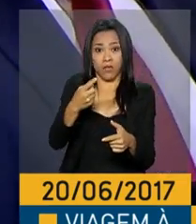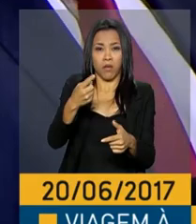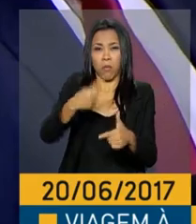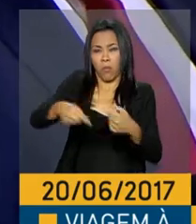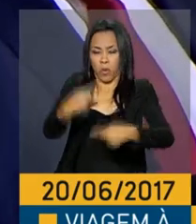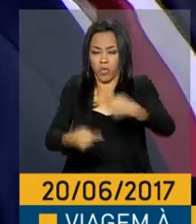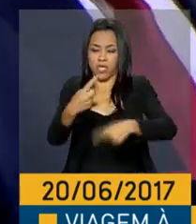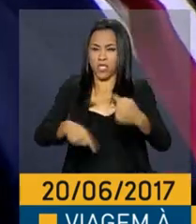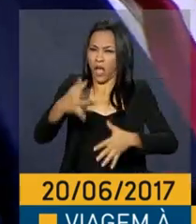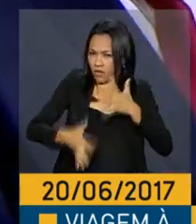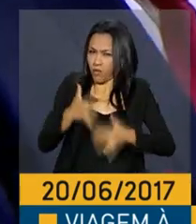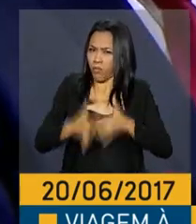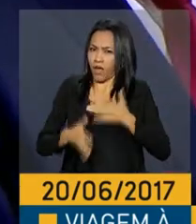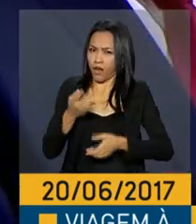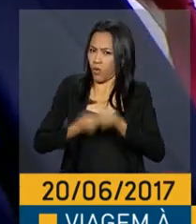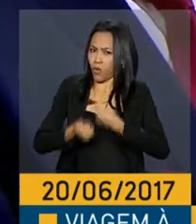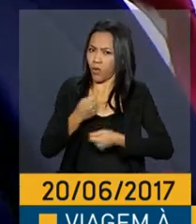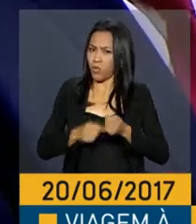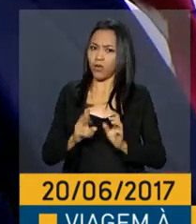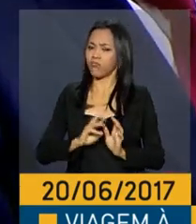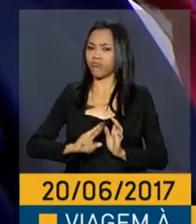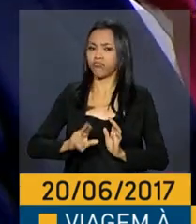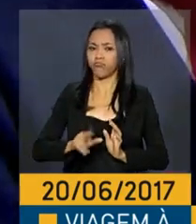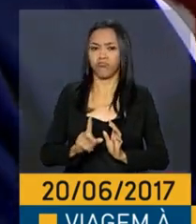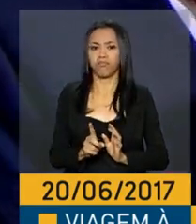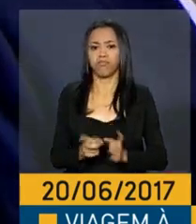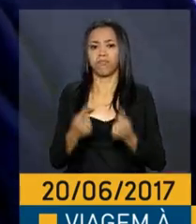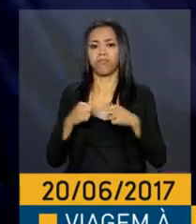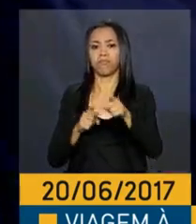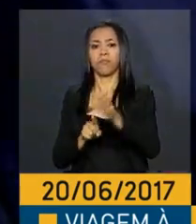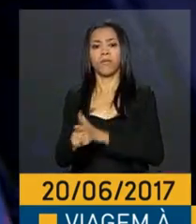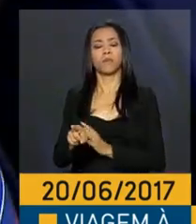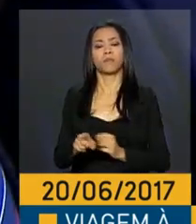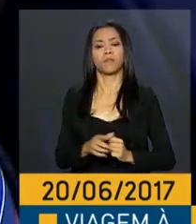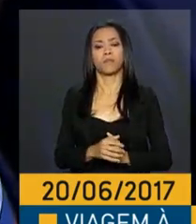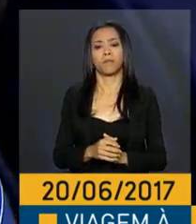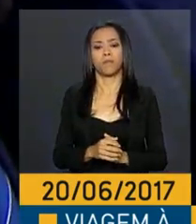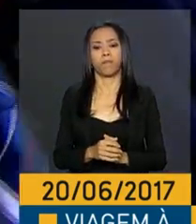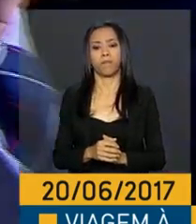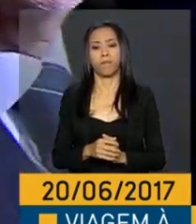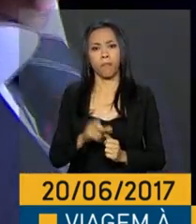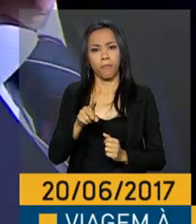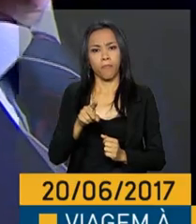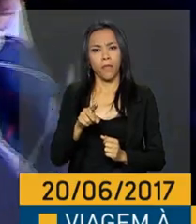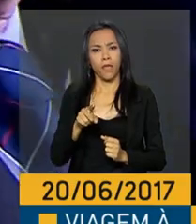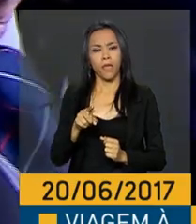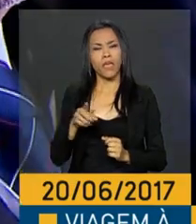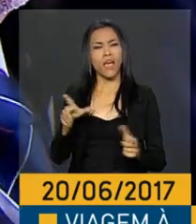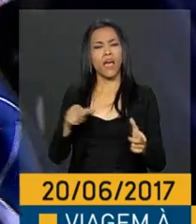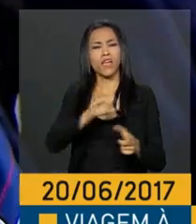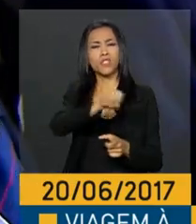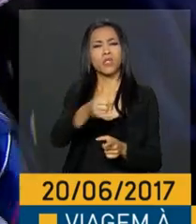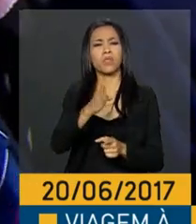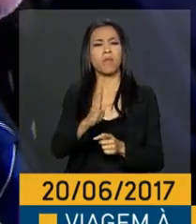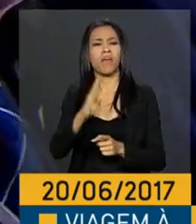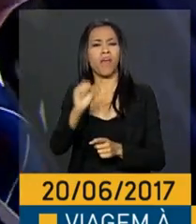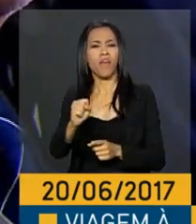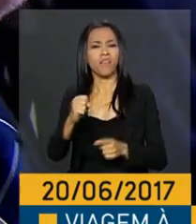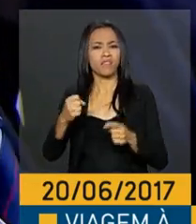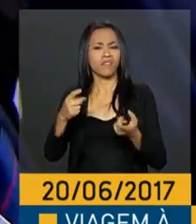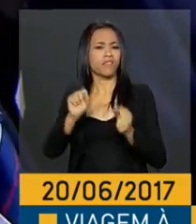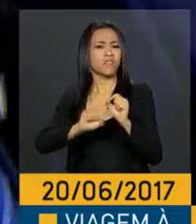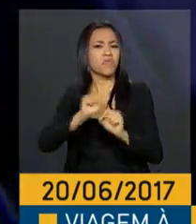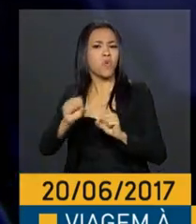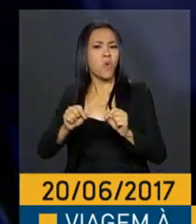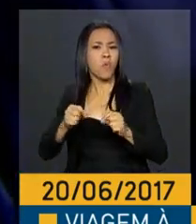em face da sua solidez. Nosso terceiro maior comprador, a gente tem um grande escândalo de carne que acabou de acontecer, temos a JBS envolvida num escândalo. Como